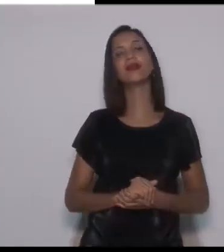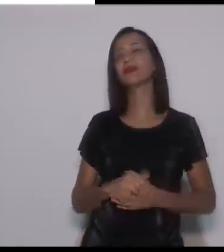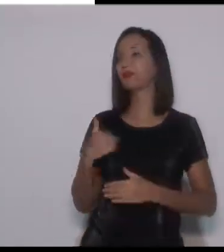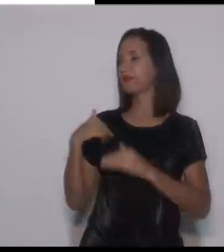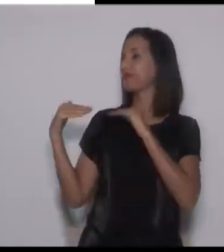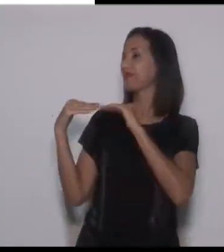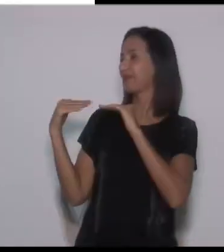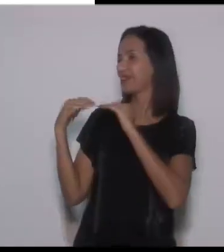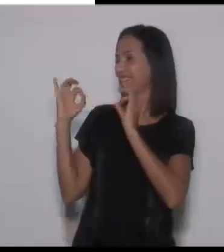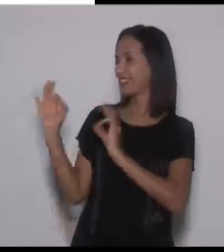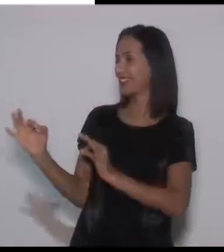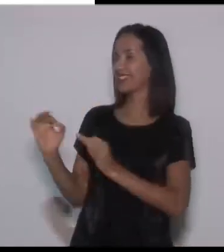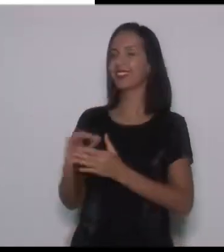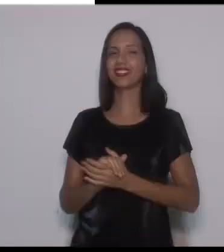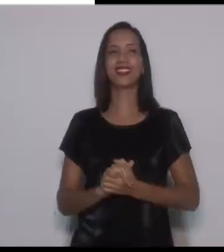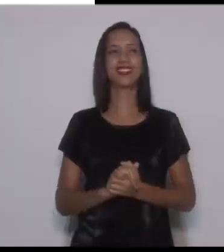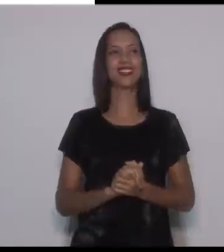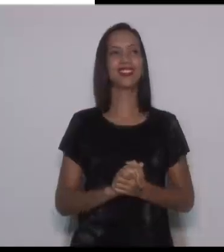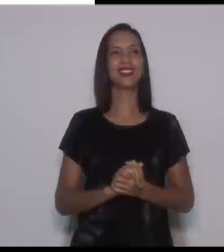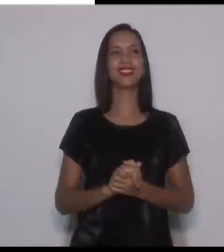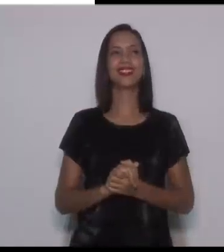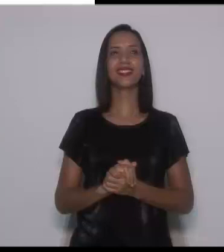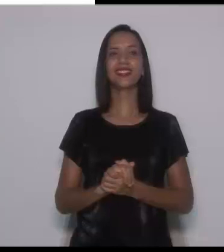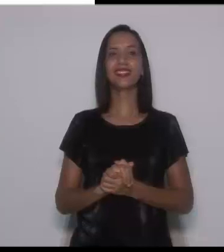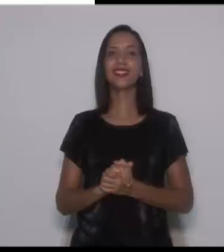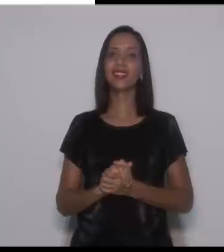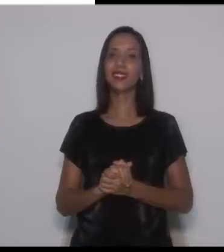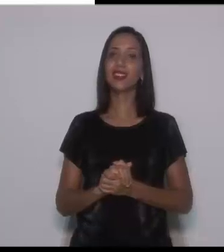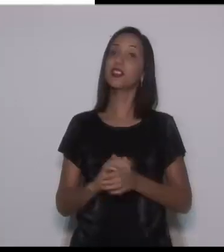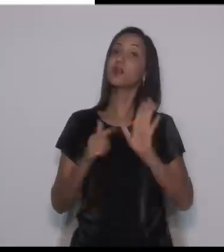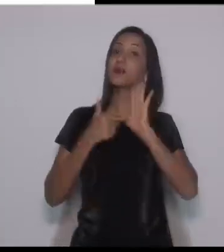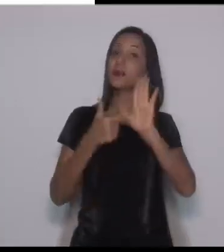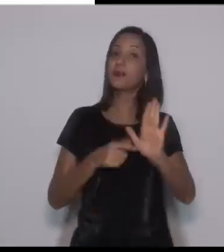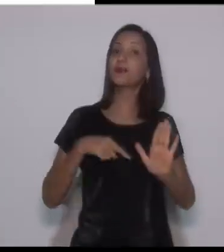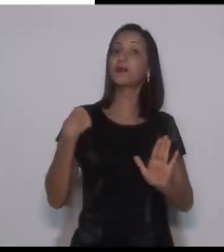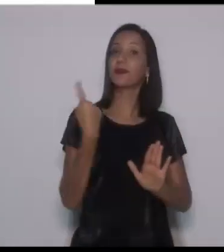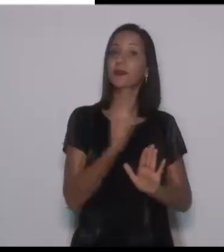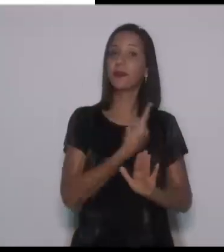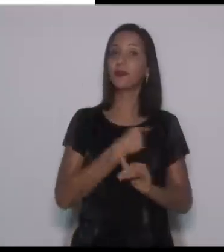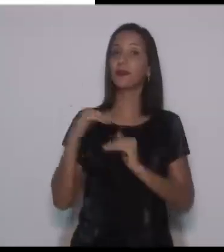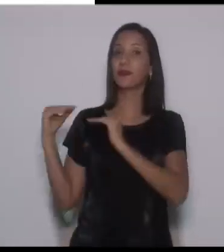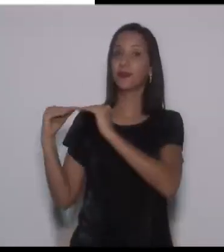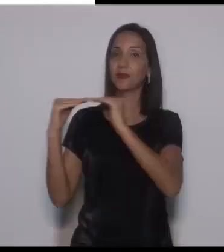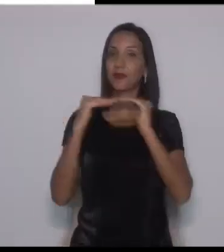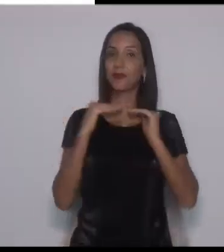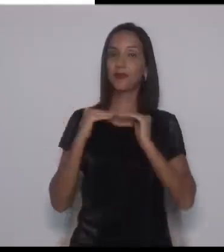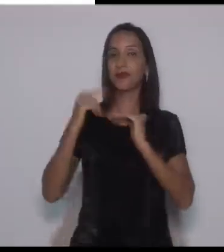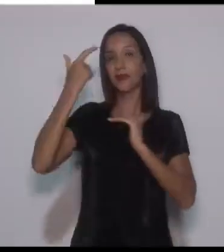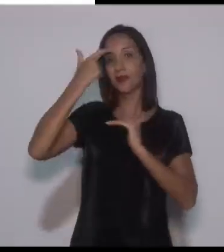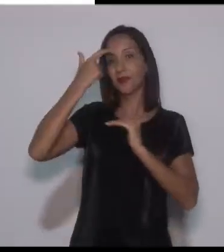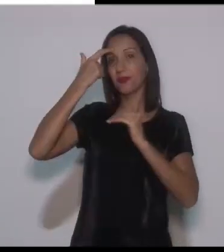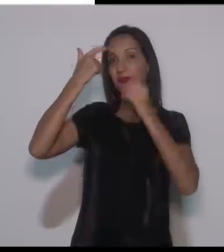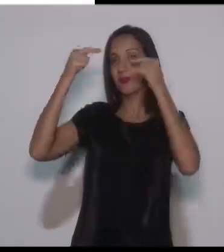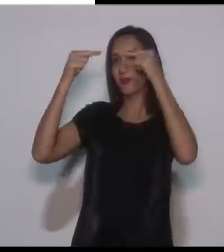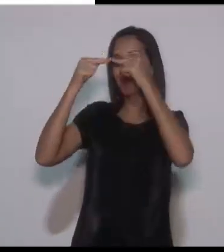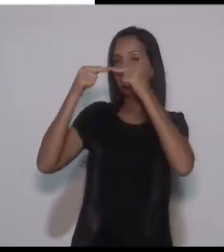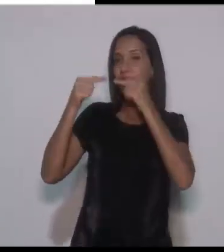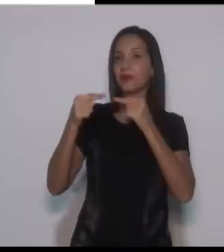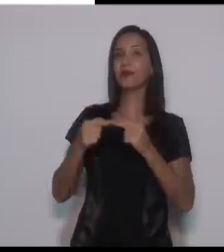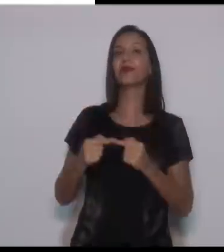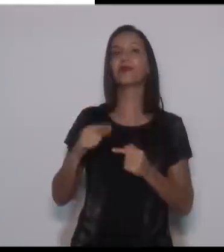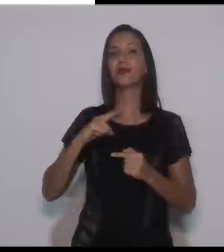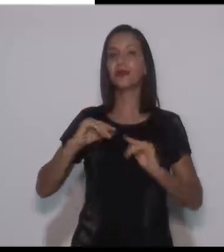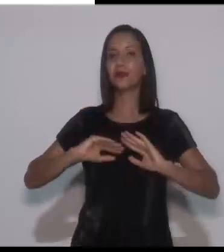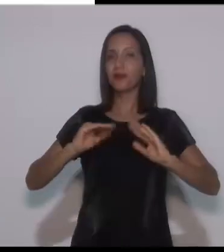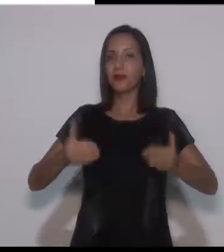Concordo em número, gênero e grau, não é só para mostrar como a gente está congruente nas ideias. O último gráfico ali fala disso, a gravidez